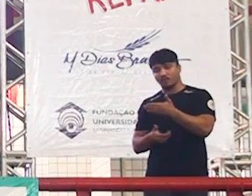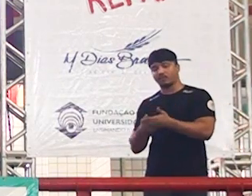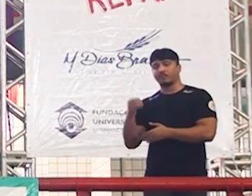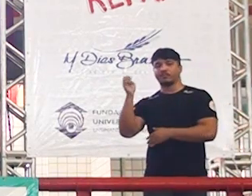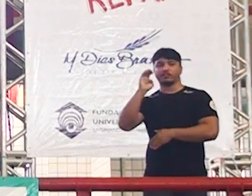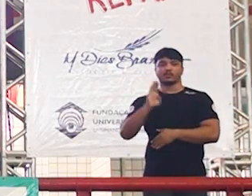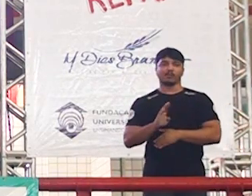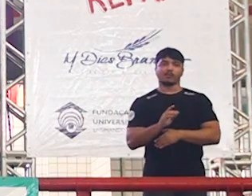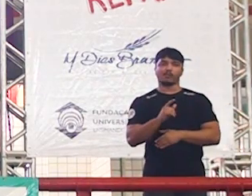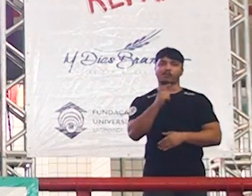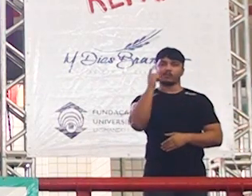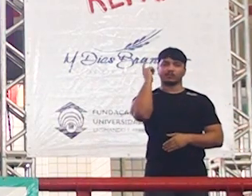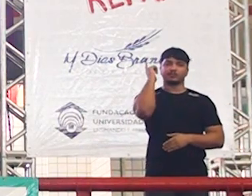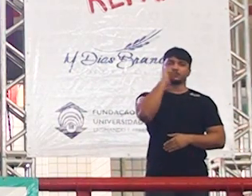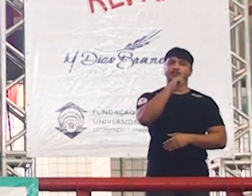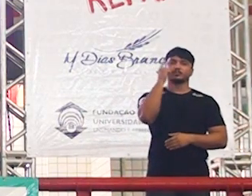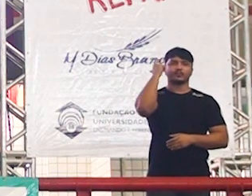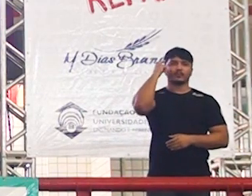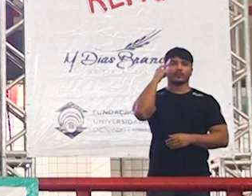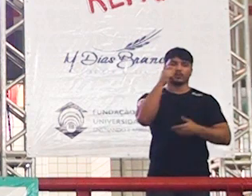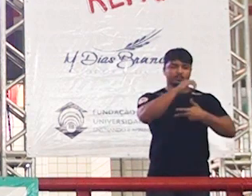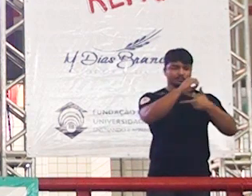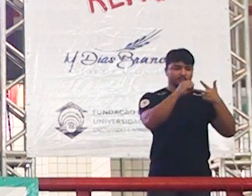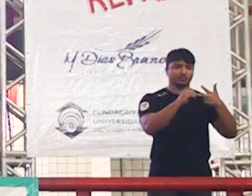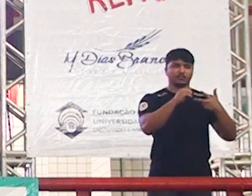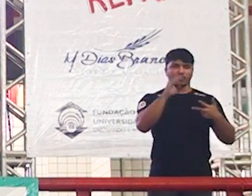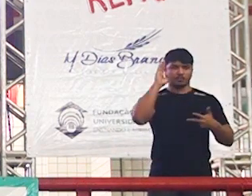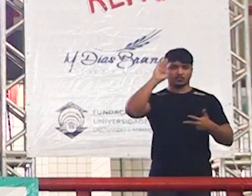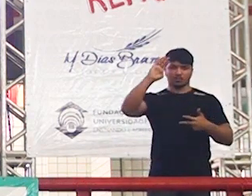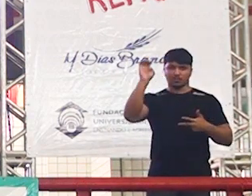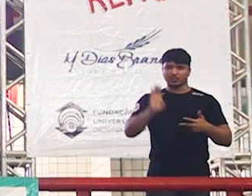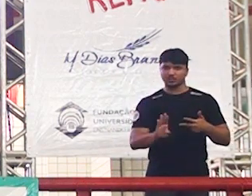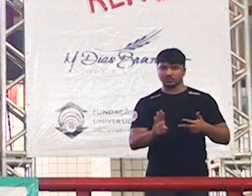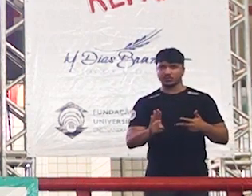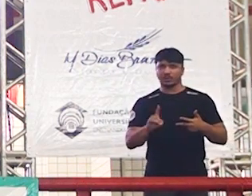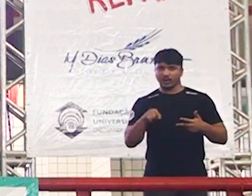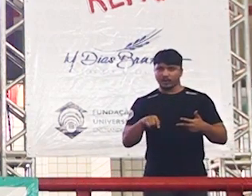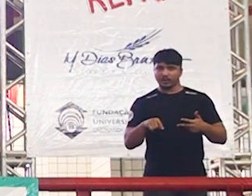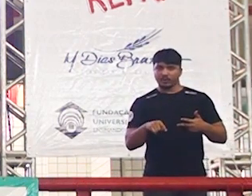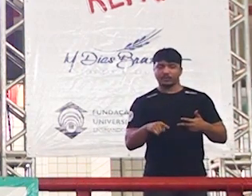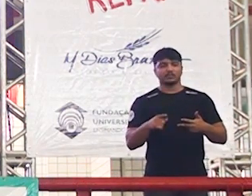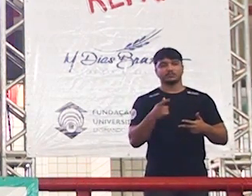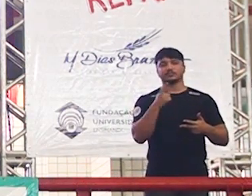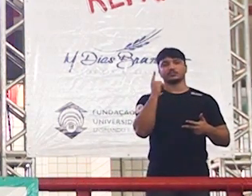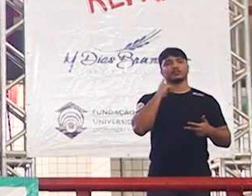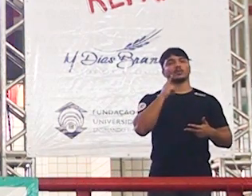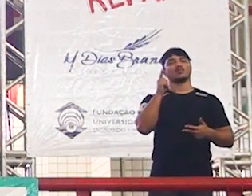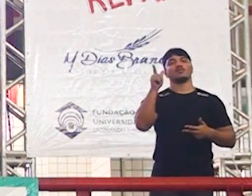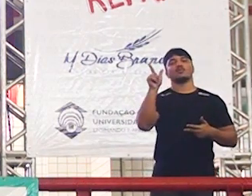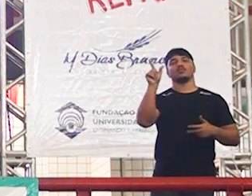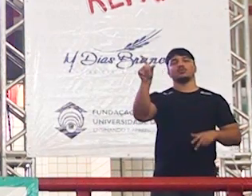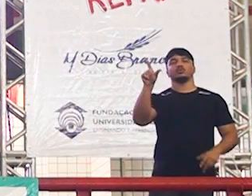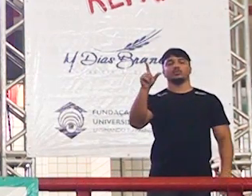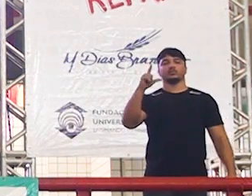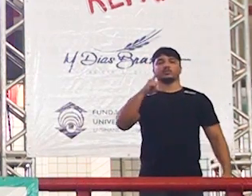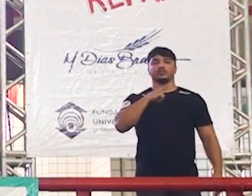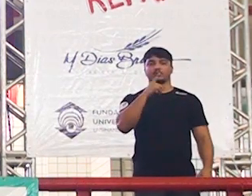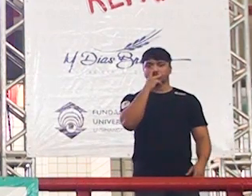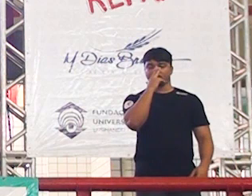Brasil. Você acha que a prova do Enem é mais difícil do Brasil? Chega nem aos pés do que a gente chama de